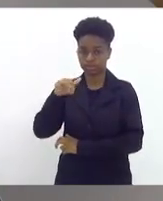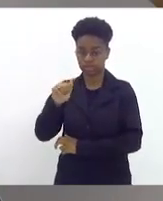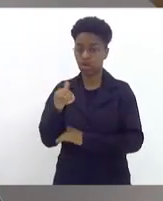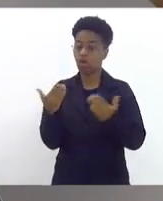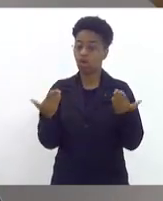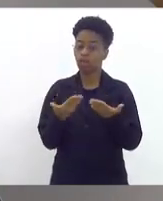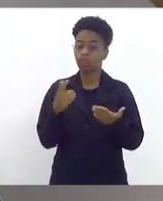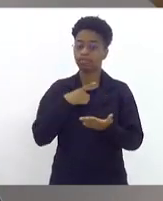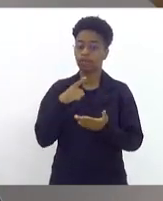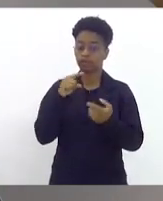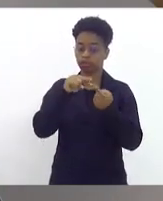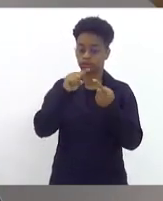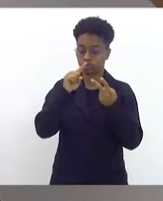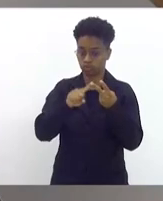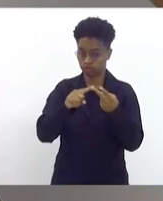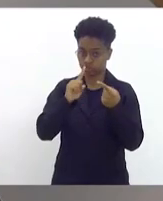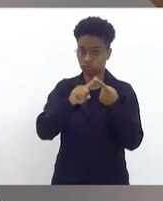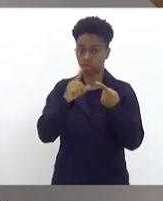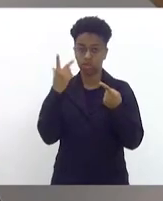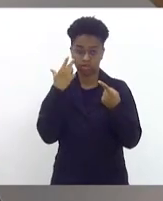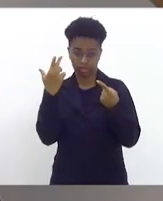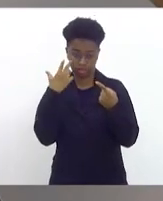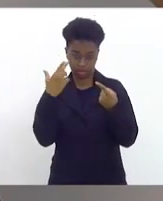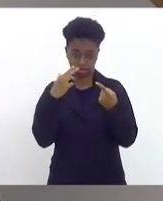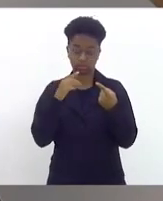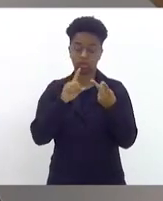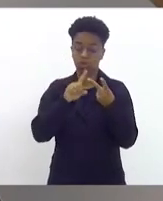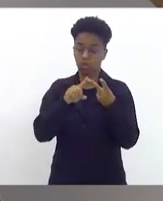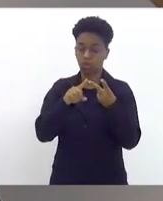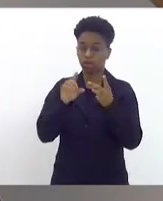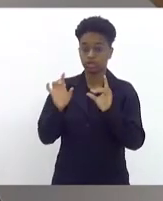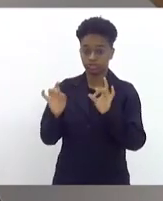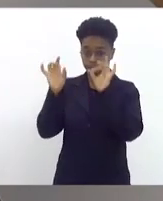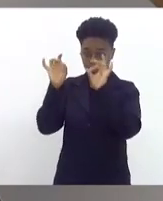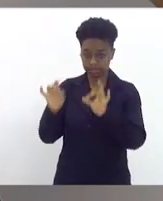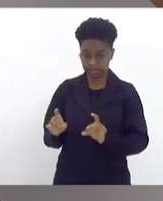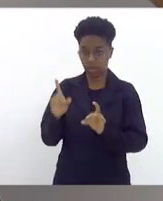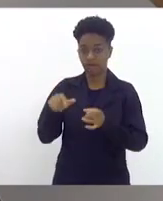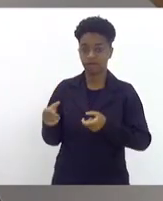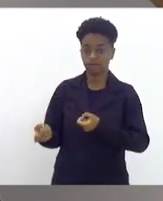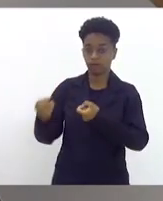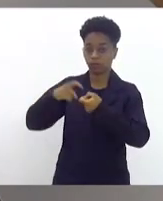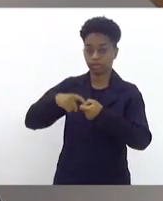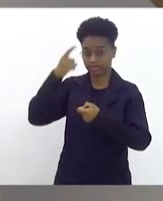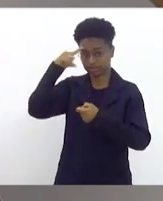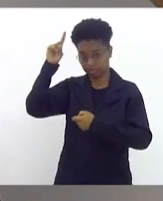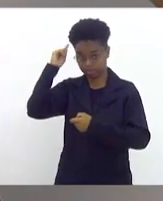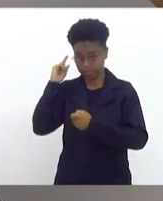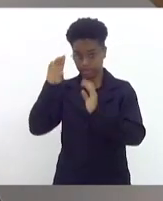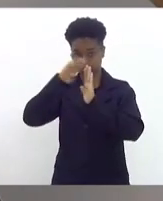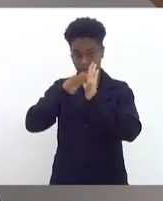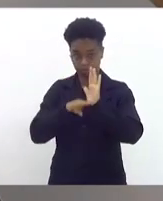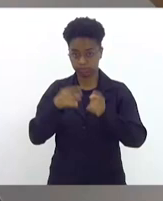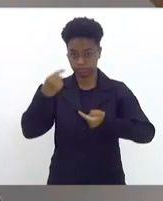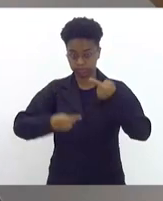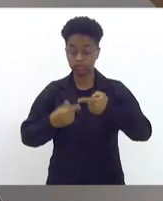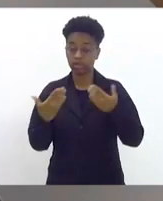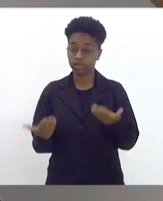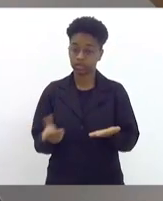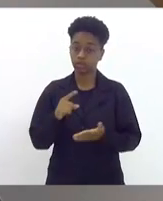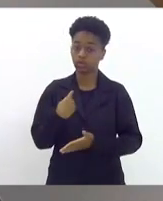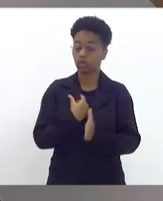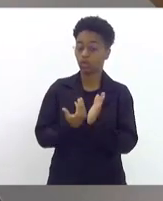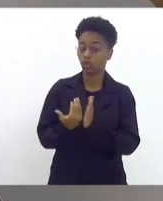duas audiências uma ordinária uma extraordinária que é justamente a retomada da seleção anterior sendo assim passemos